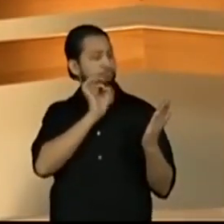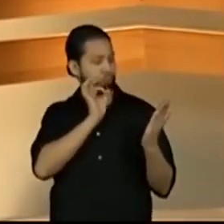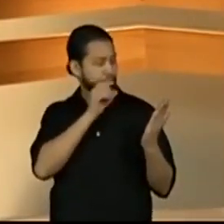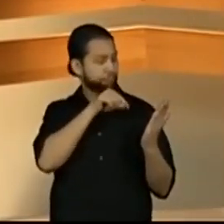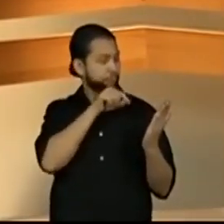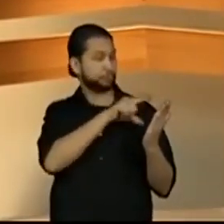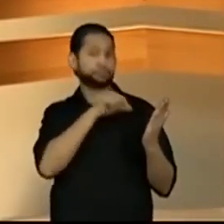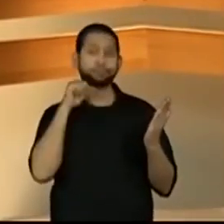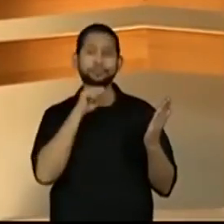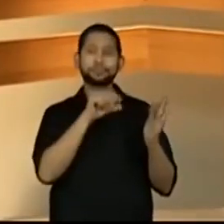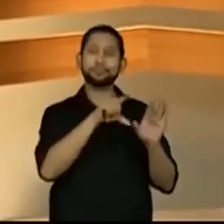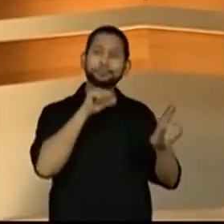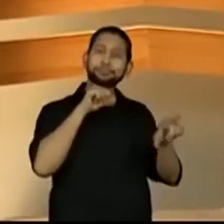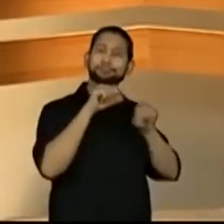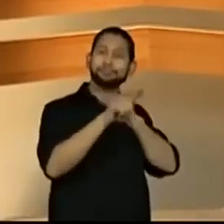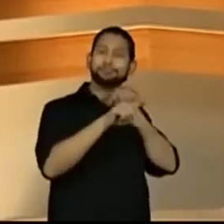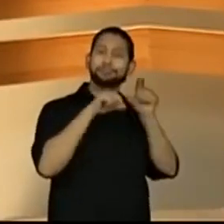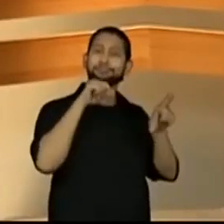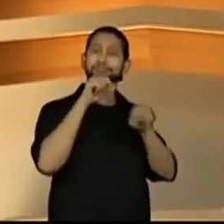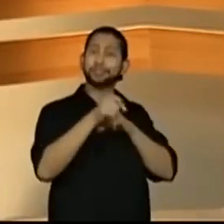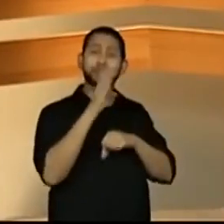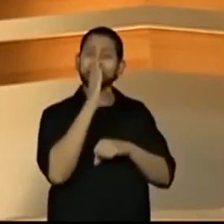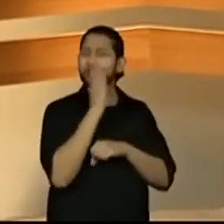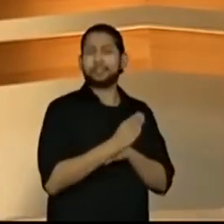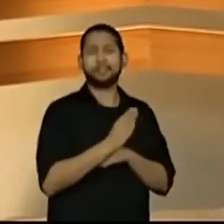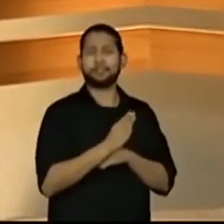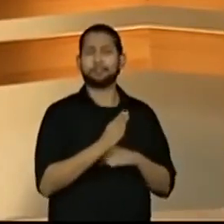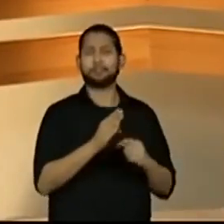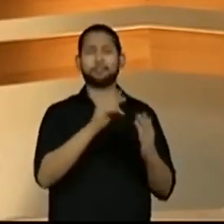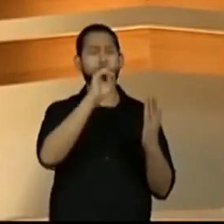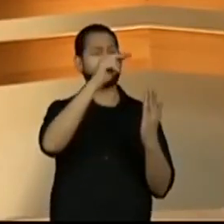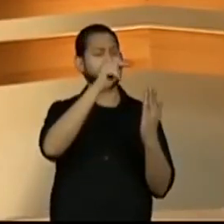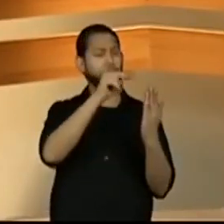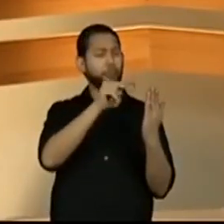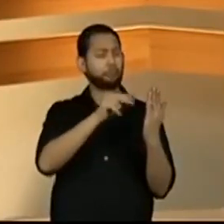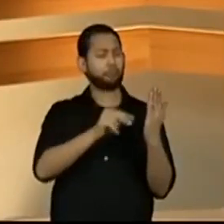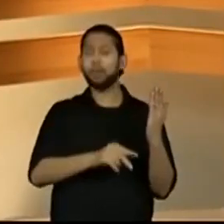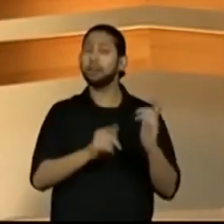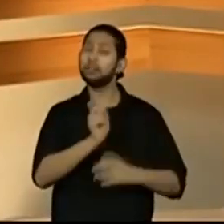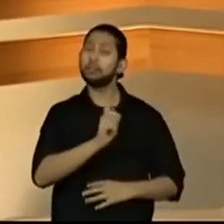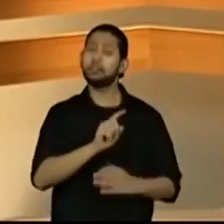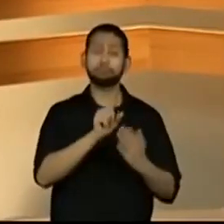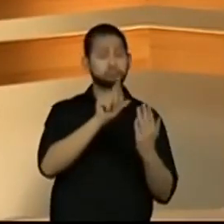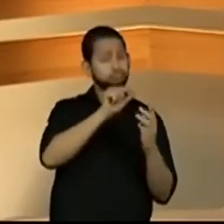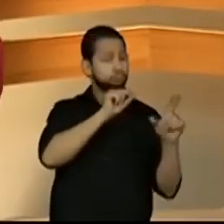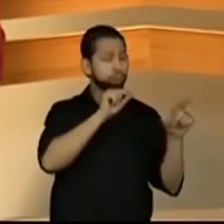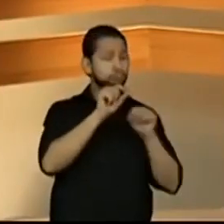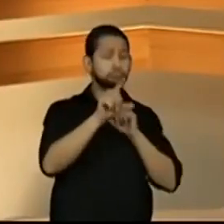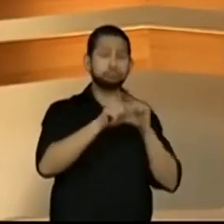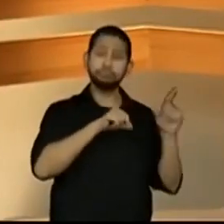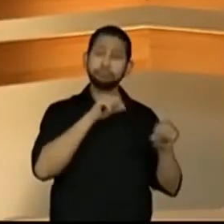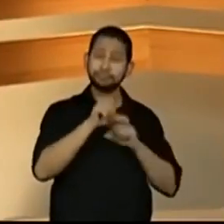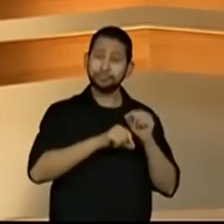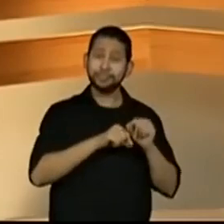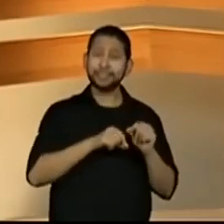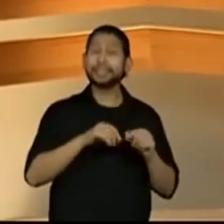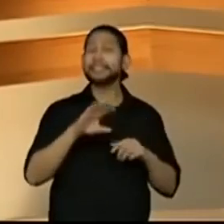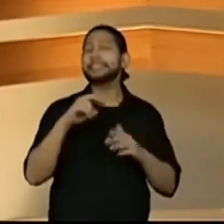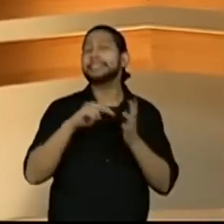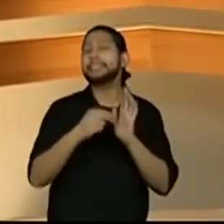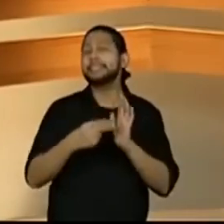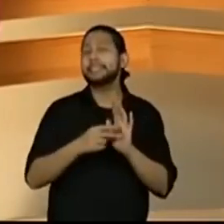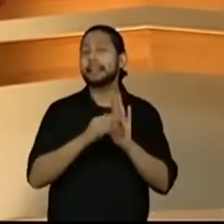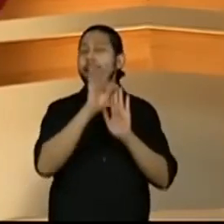se tratando. Então, eu vou diretamente nesse ponto. Geralmente, ele está no desenvolvimento